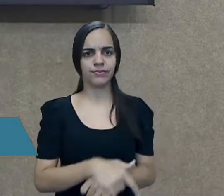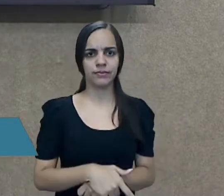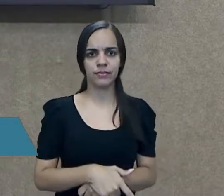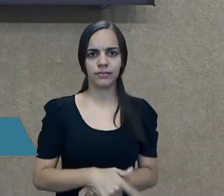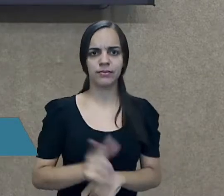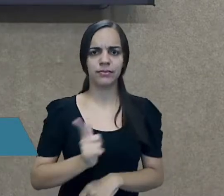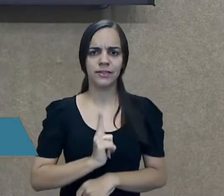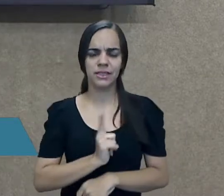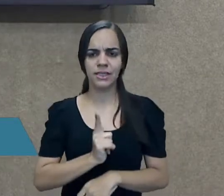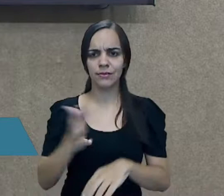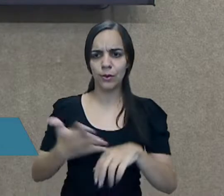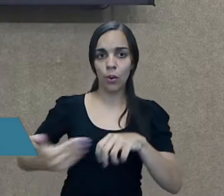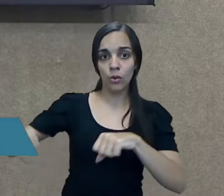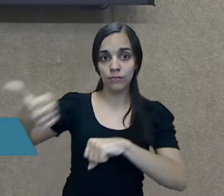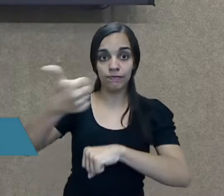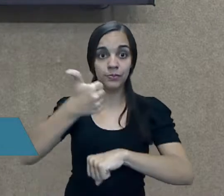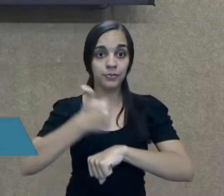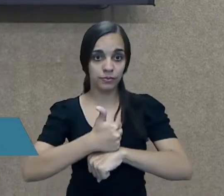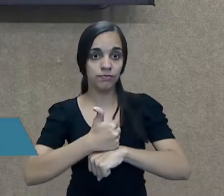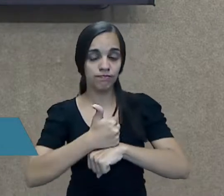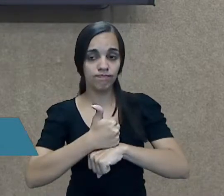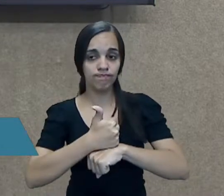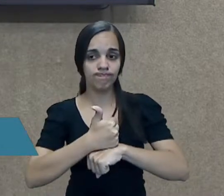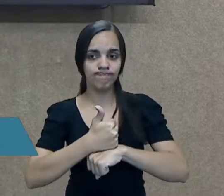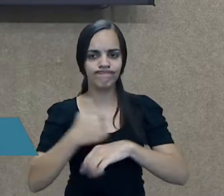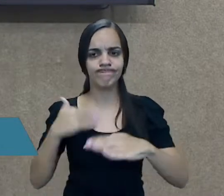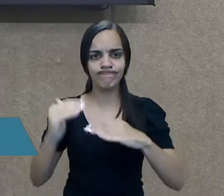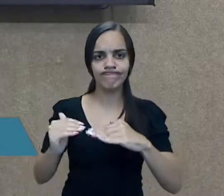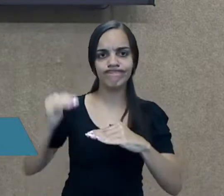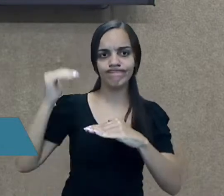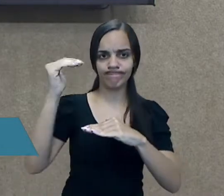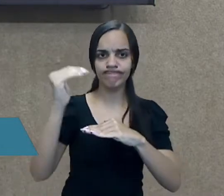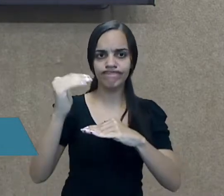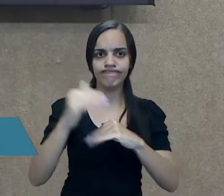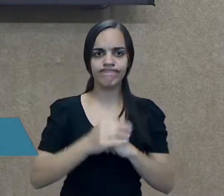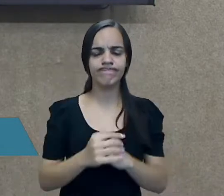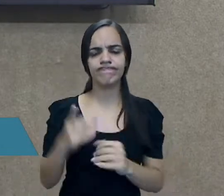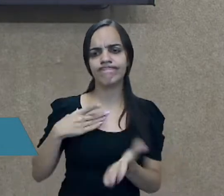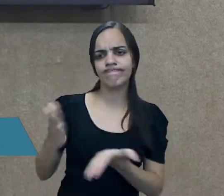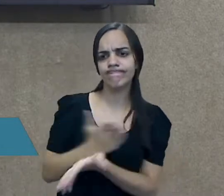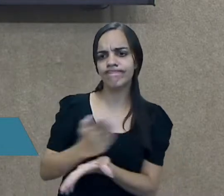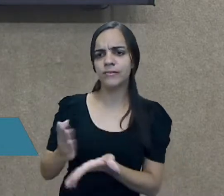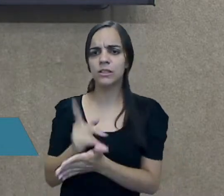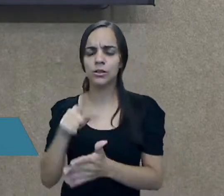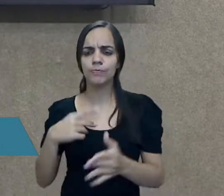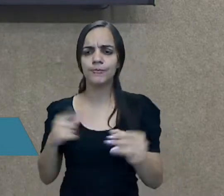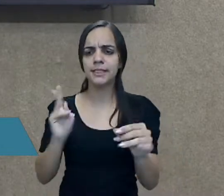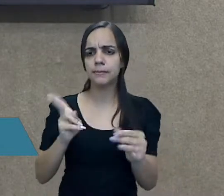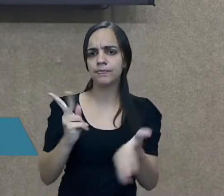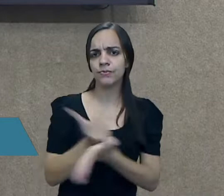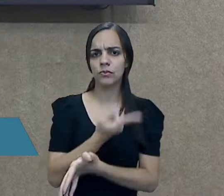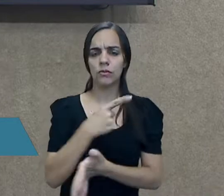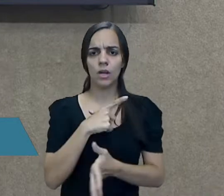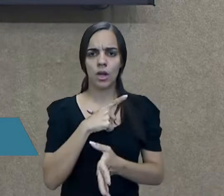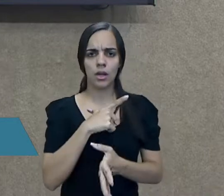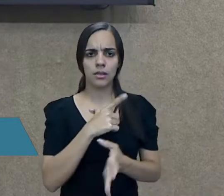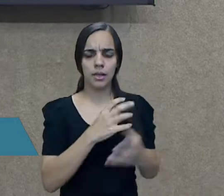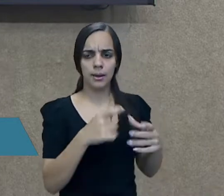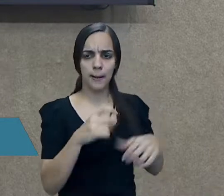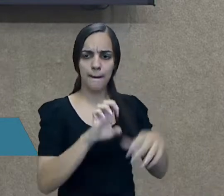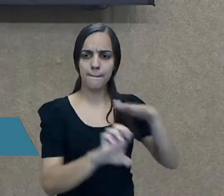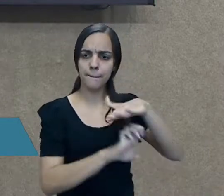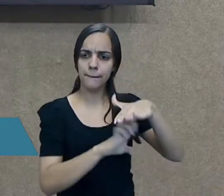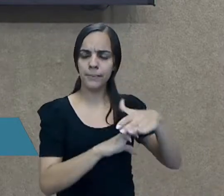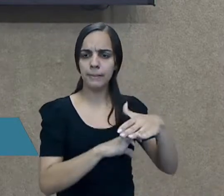grande capitalista fazia uma guerra de preços. Isso acontece nas promoções de grandes empresas que vemos no nosso dia a